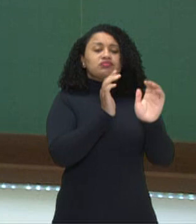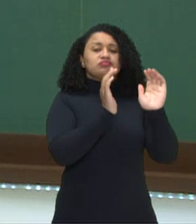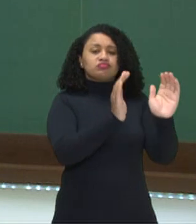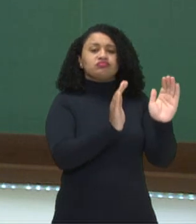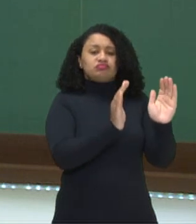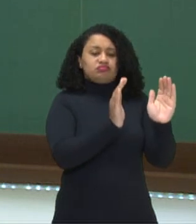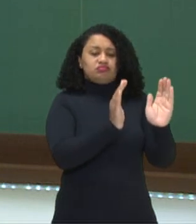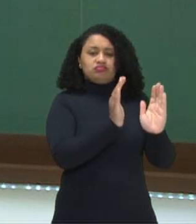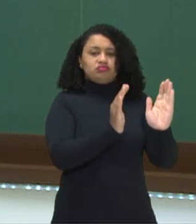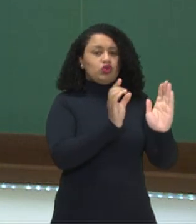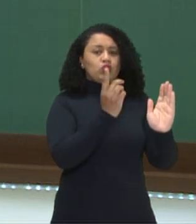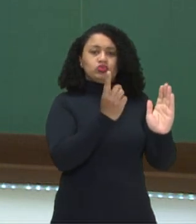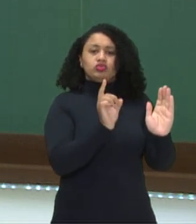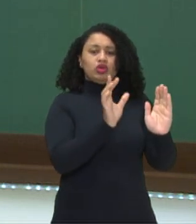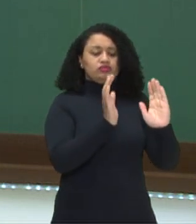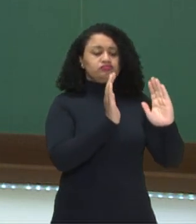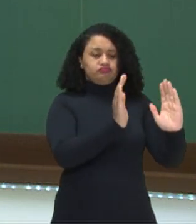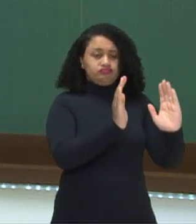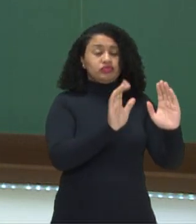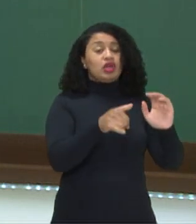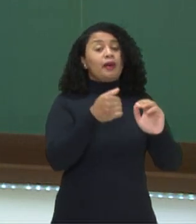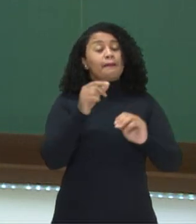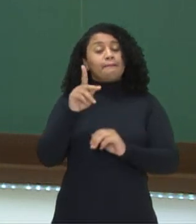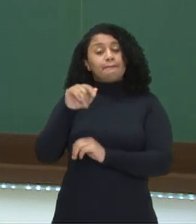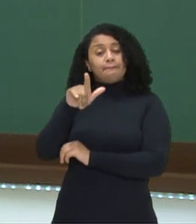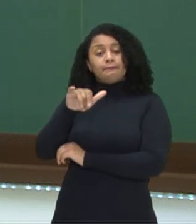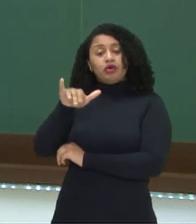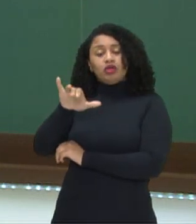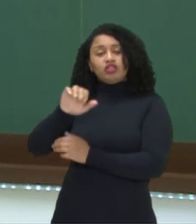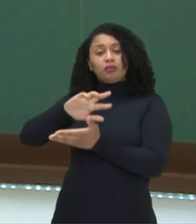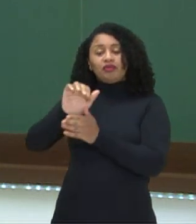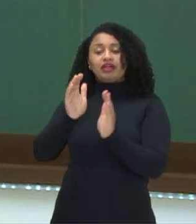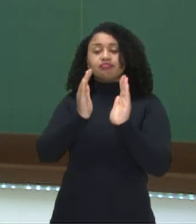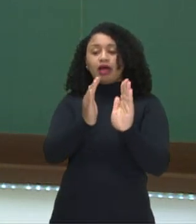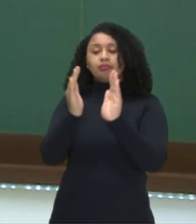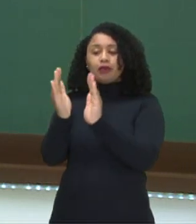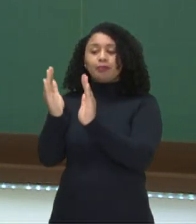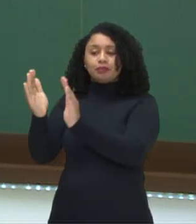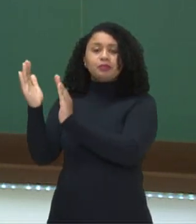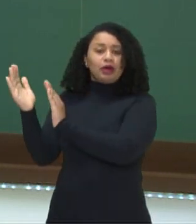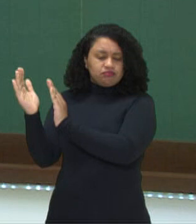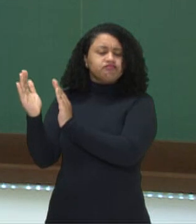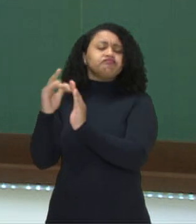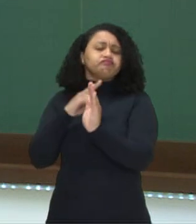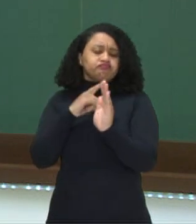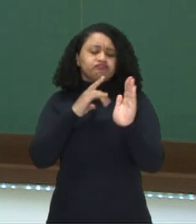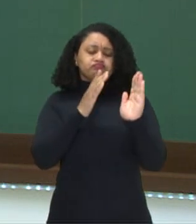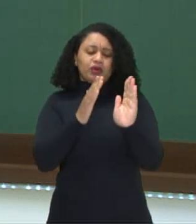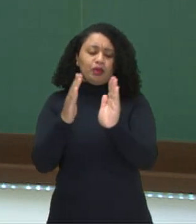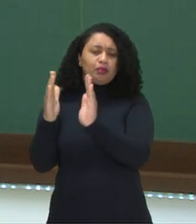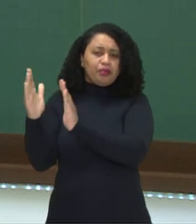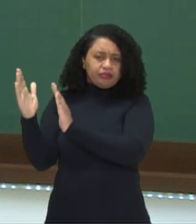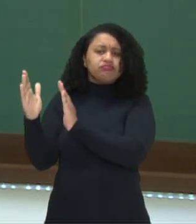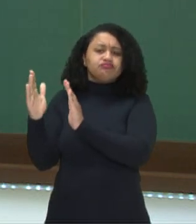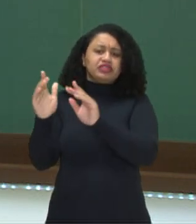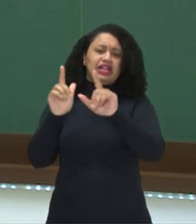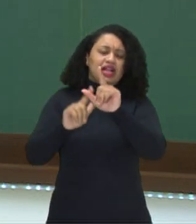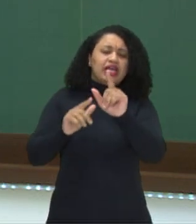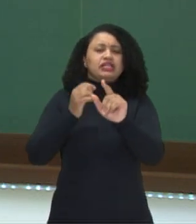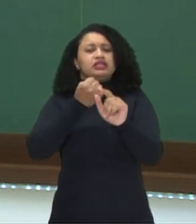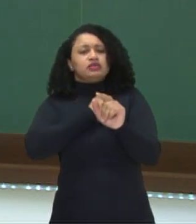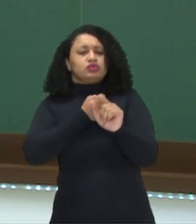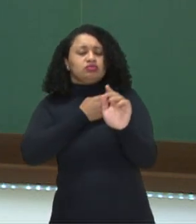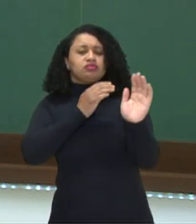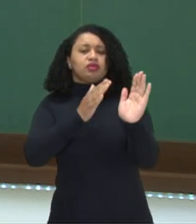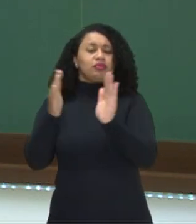o termo algébrico, e o polinômio são vários termos algébricos, várias caixinhas, como se fosse